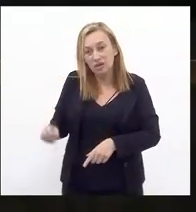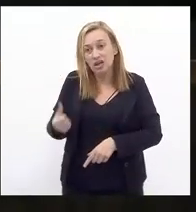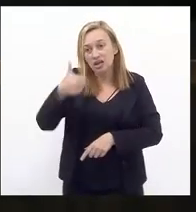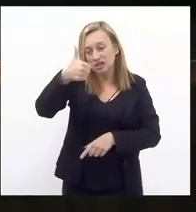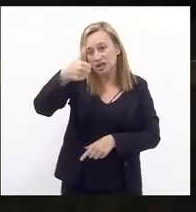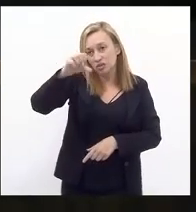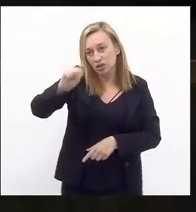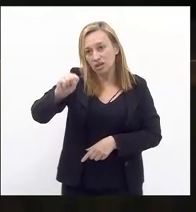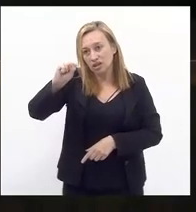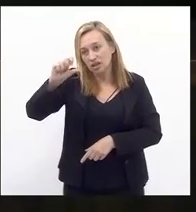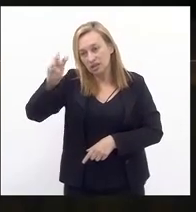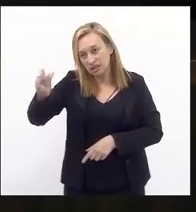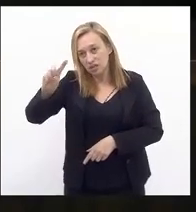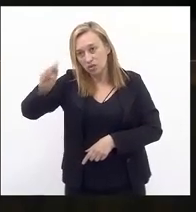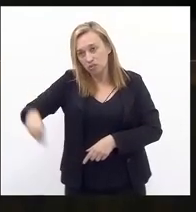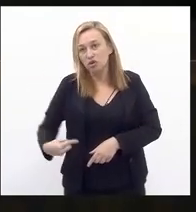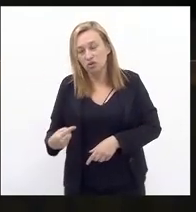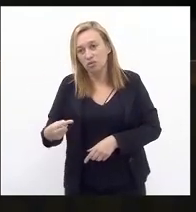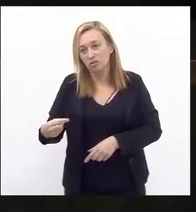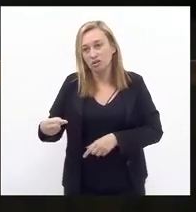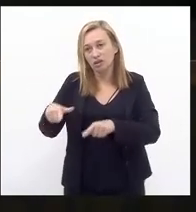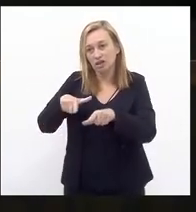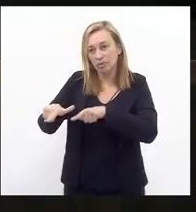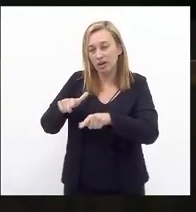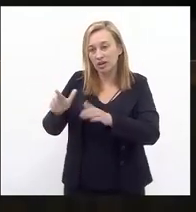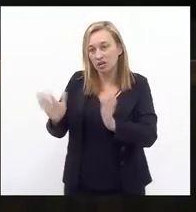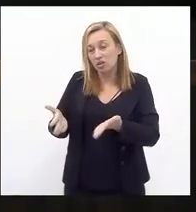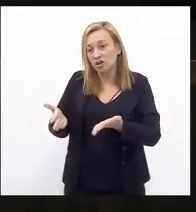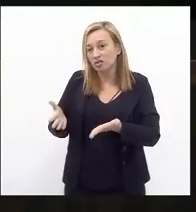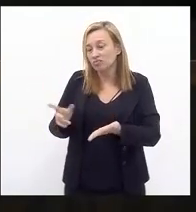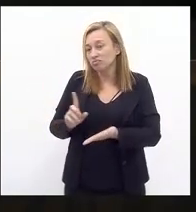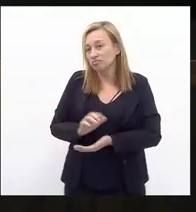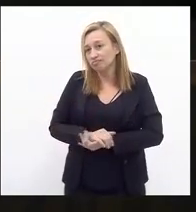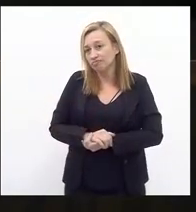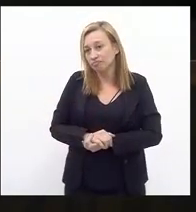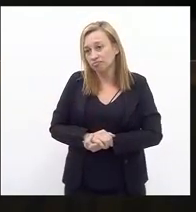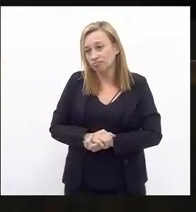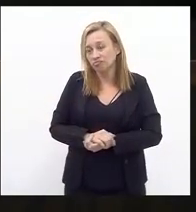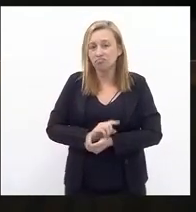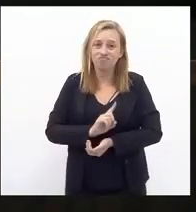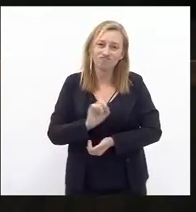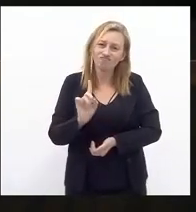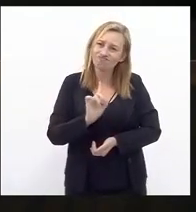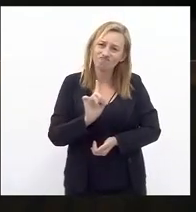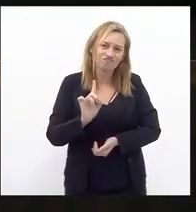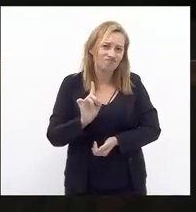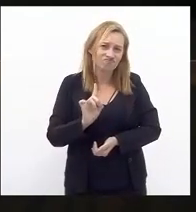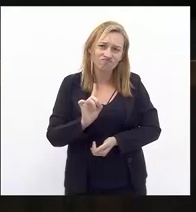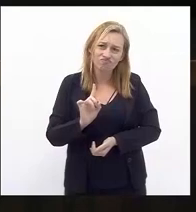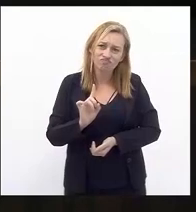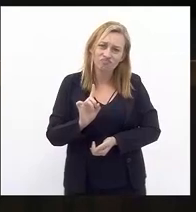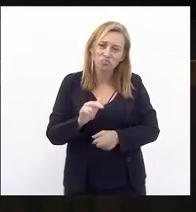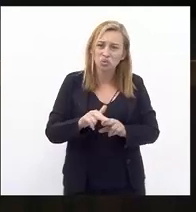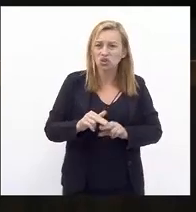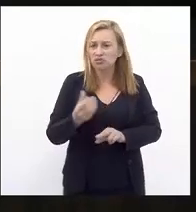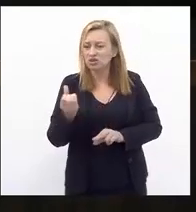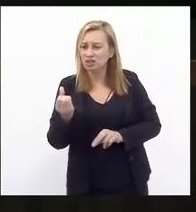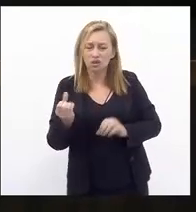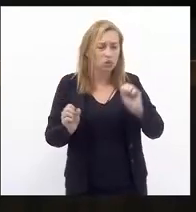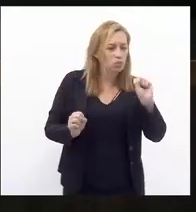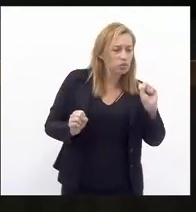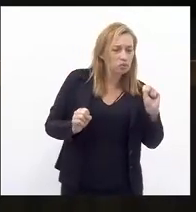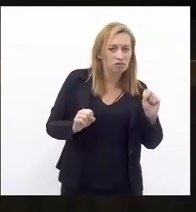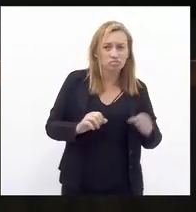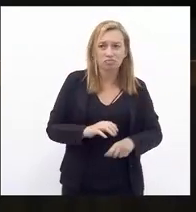185 mil servidores da ativa Então nós vamos e nenhum momento por conta de 6 ou 8 e